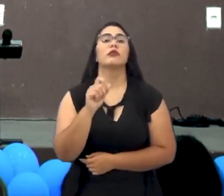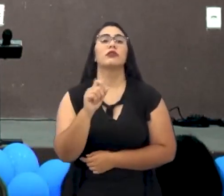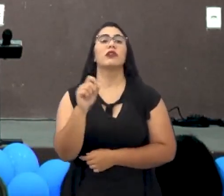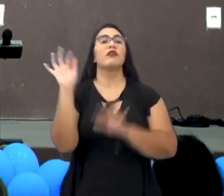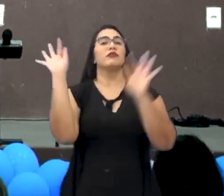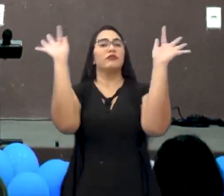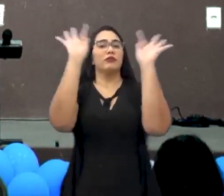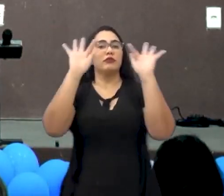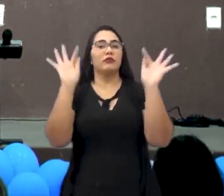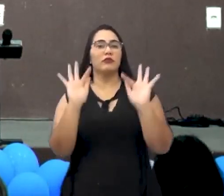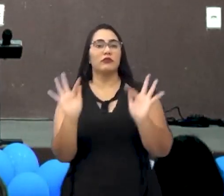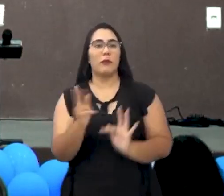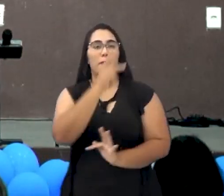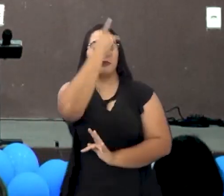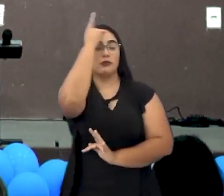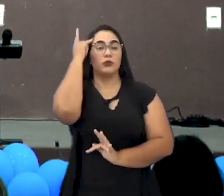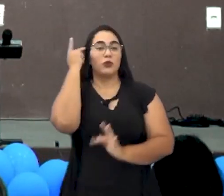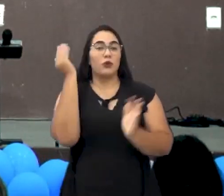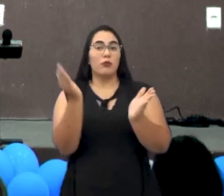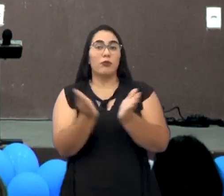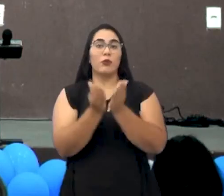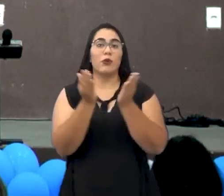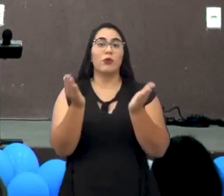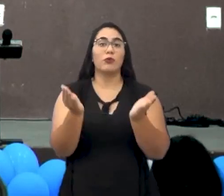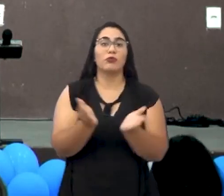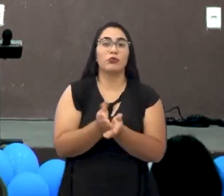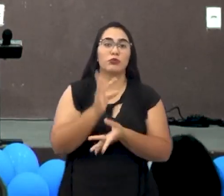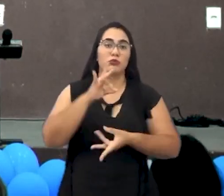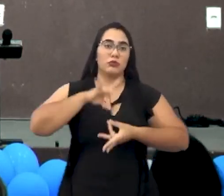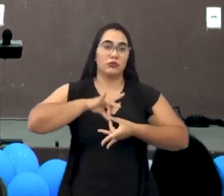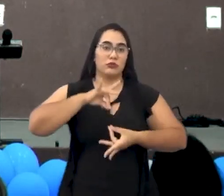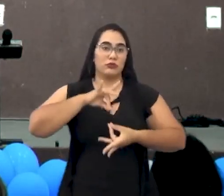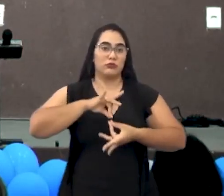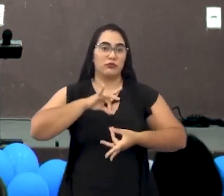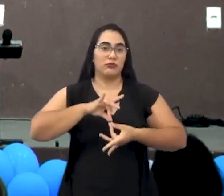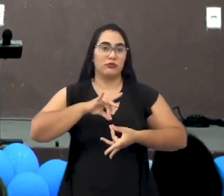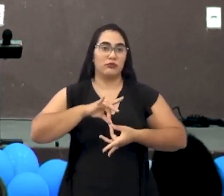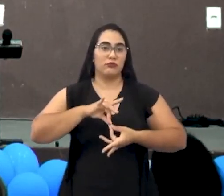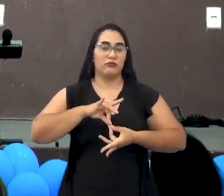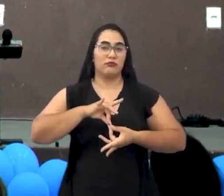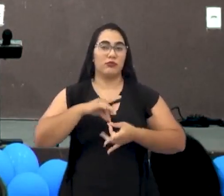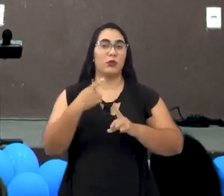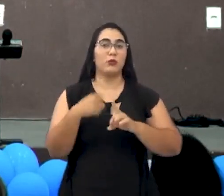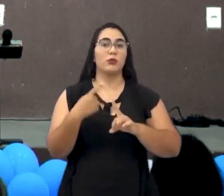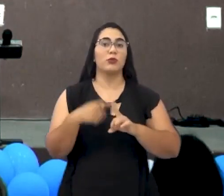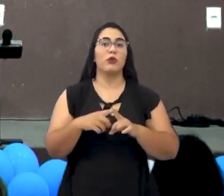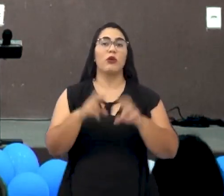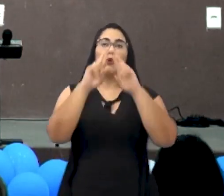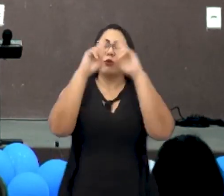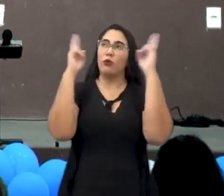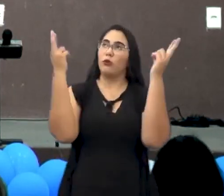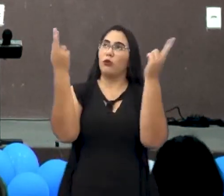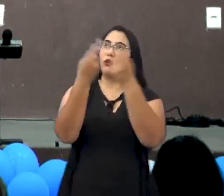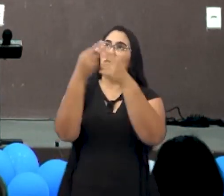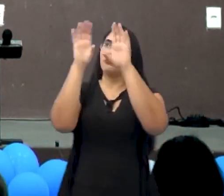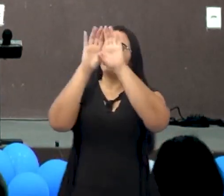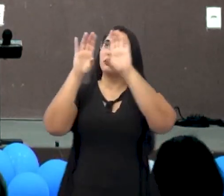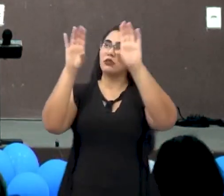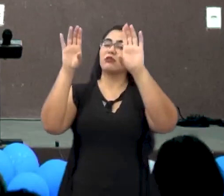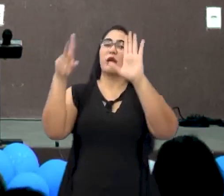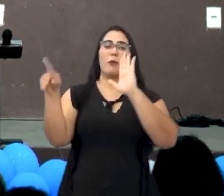bem-aventurados os pobres em espírito, porque deles é o reino dos céus.